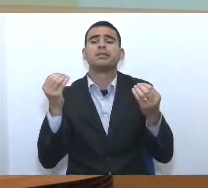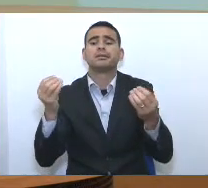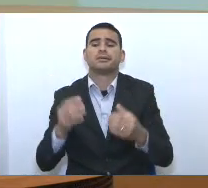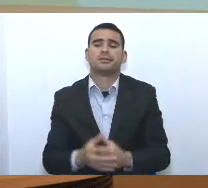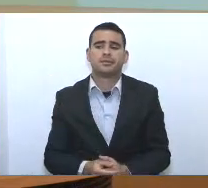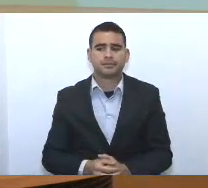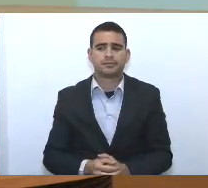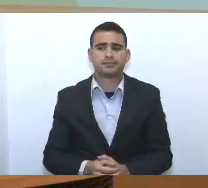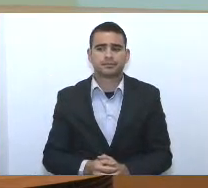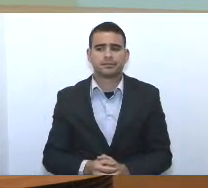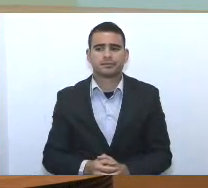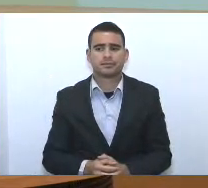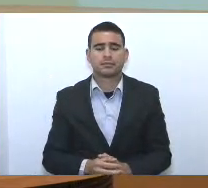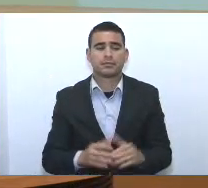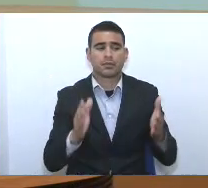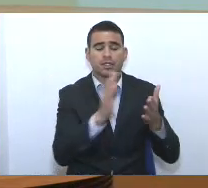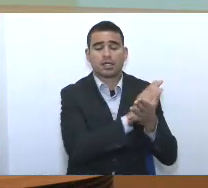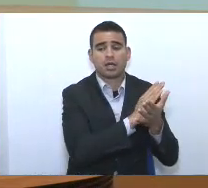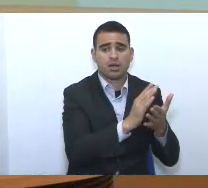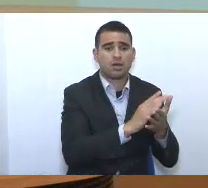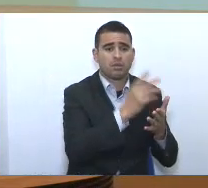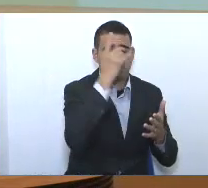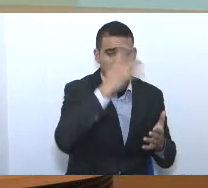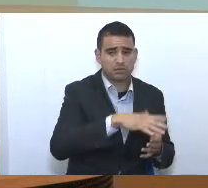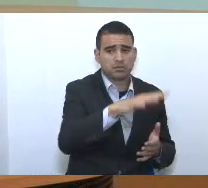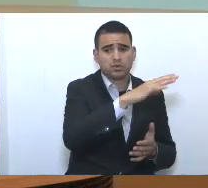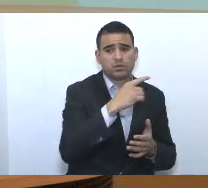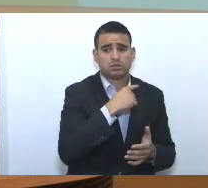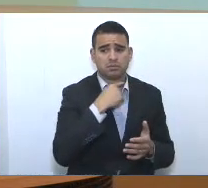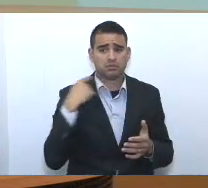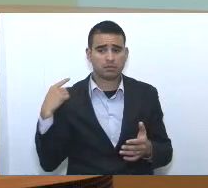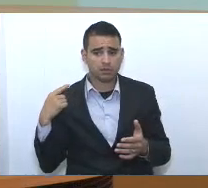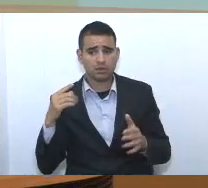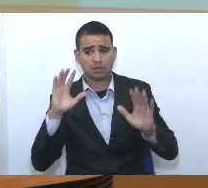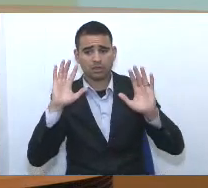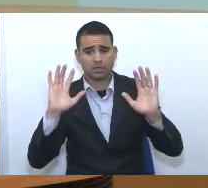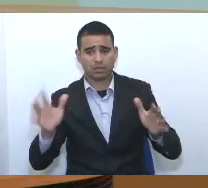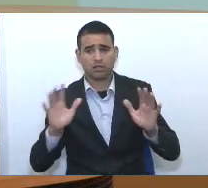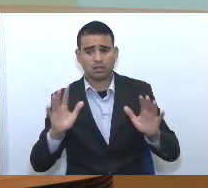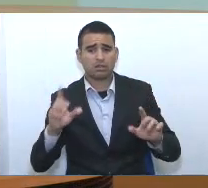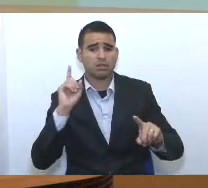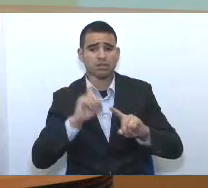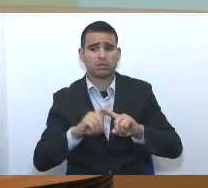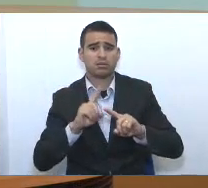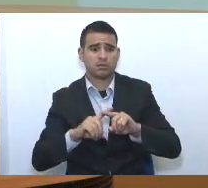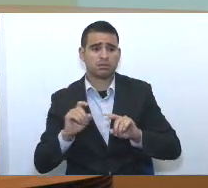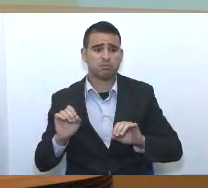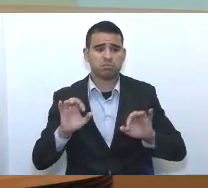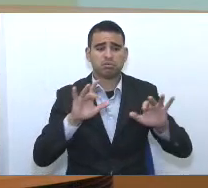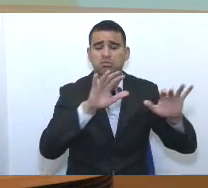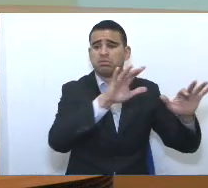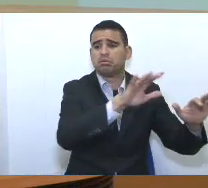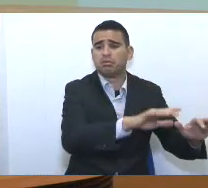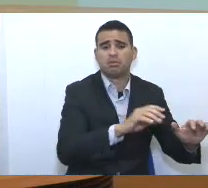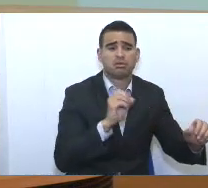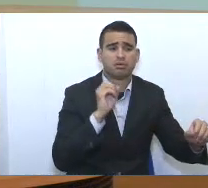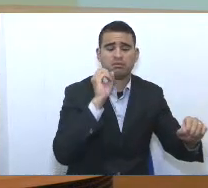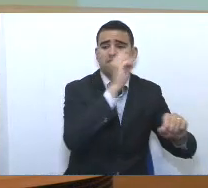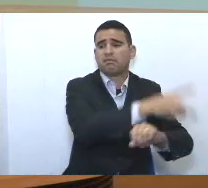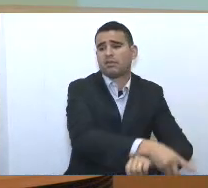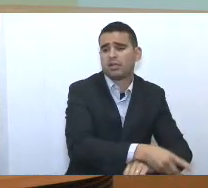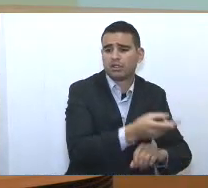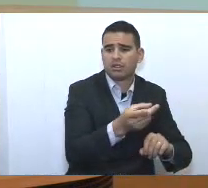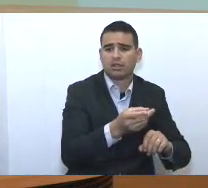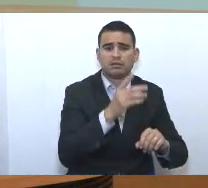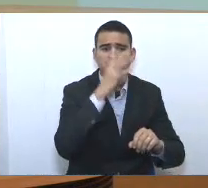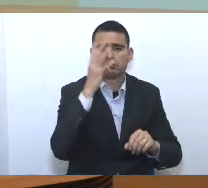né, infelizmente até algumas pessoas já morreram no passado com as suas reintegrações de posse, já foi tema da Rede Globo, já foi